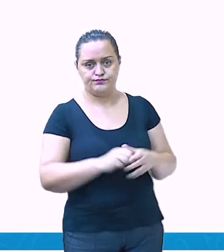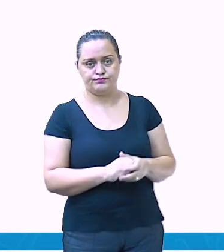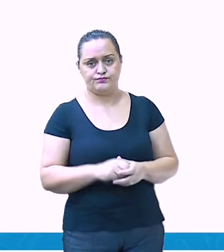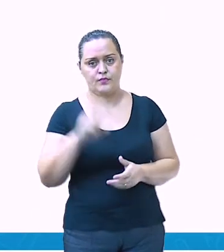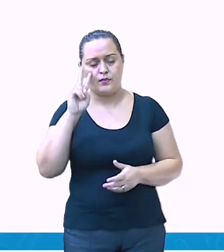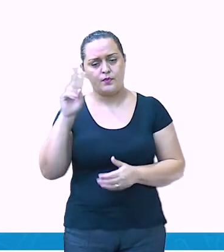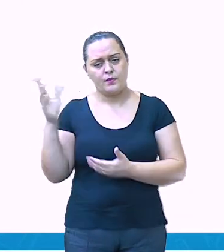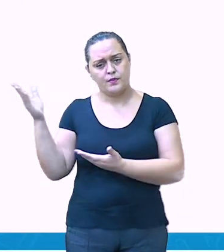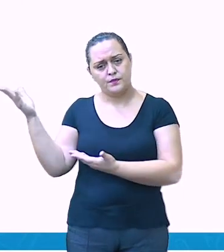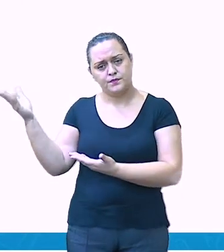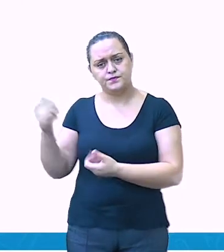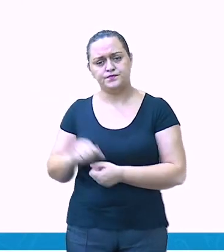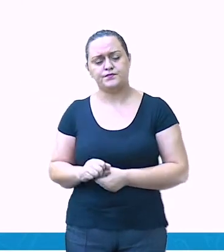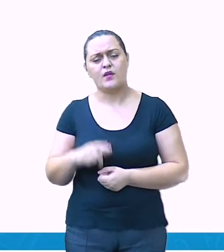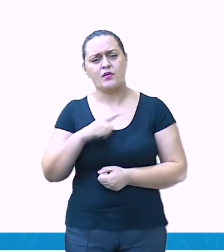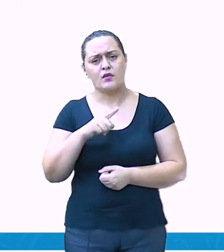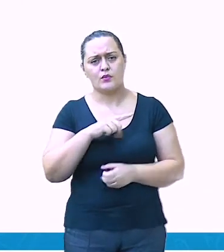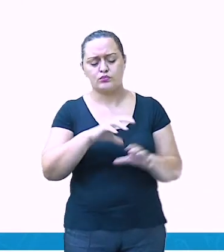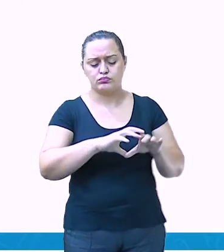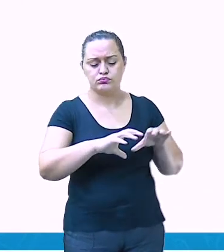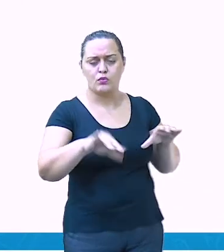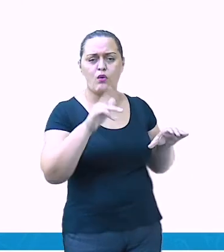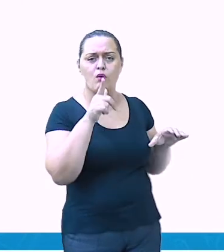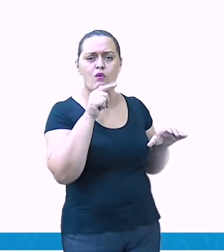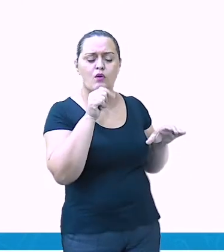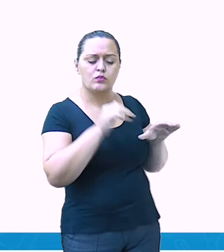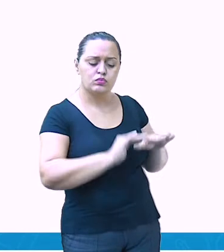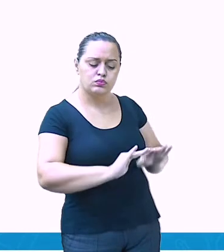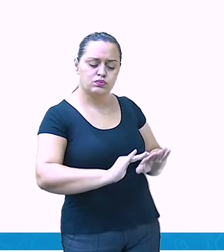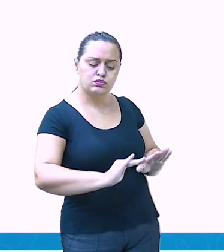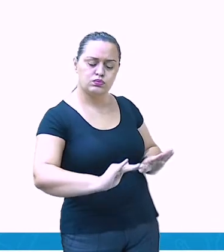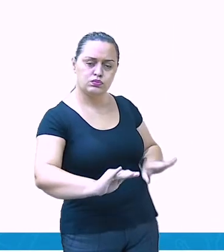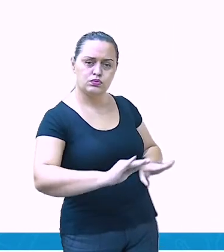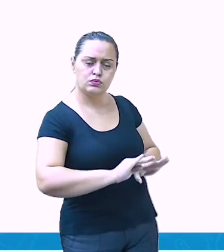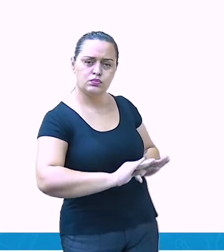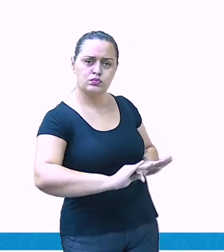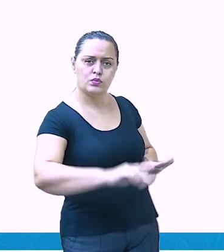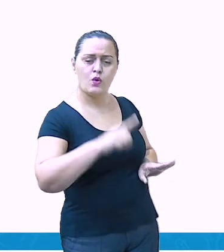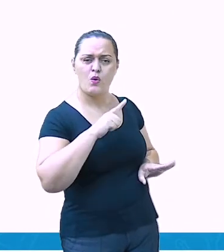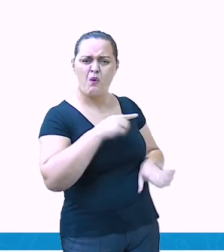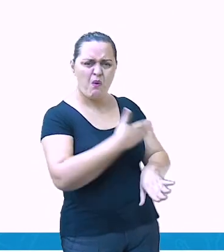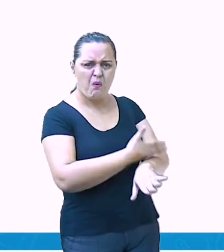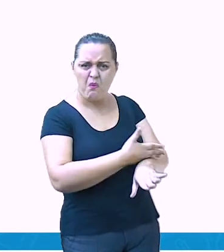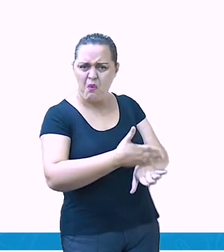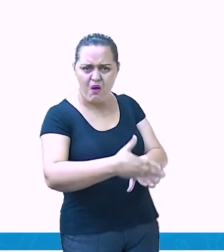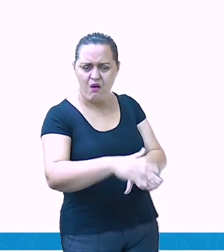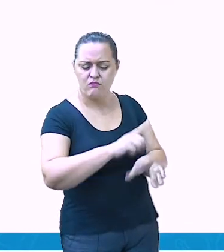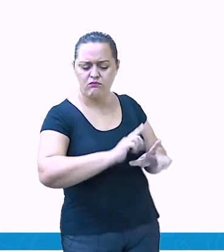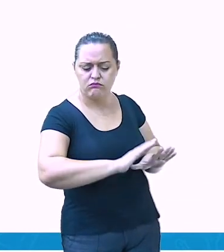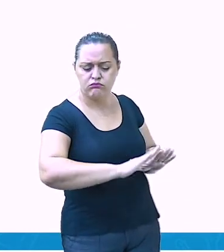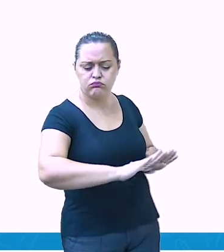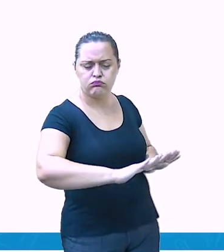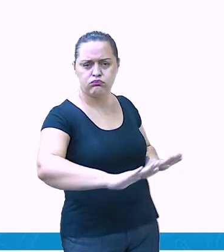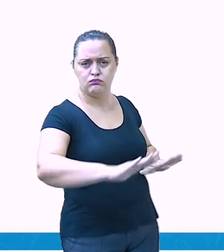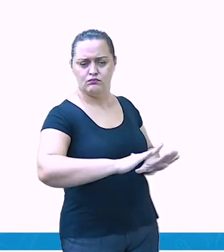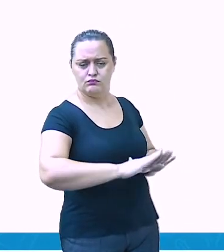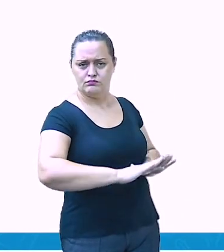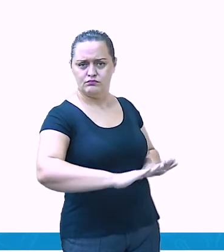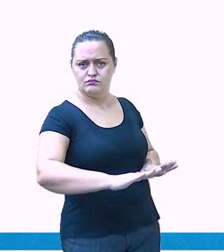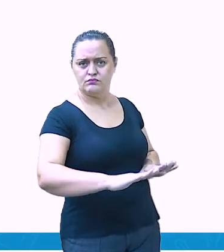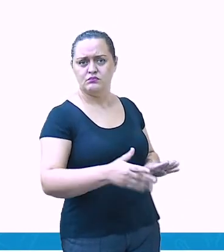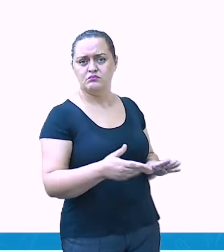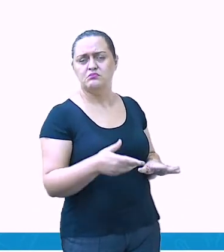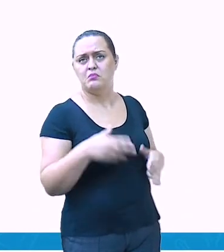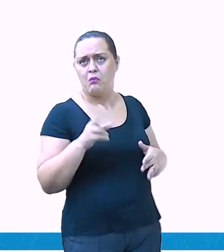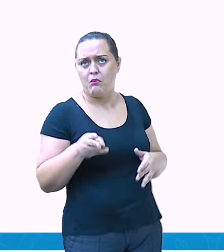um leito aceitável, que o rio está acostumado a tê-lo. Mesmo tendo chuvas